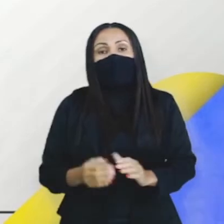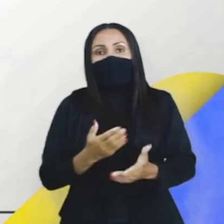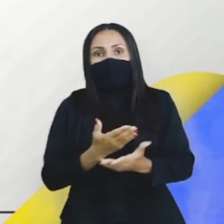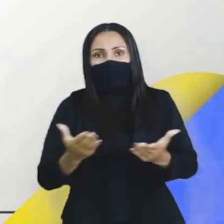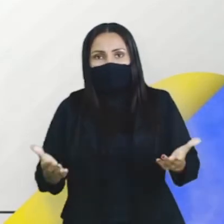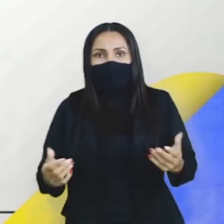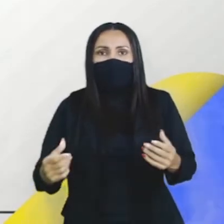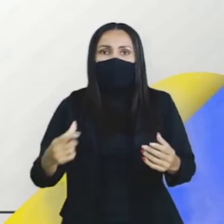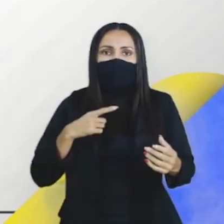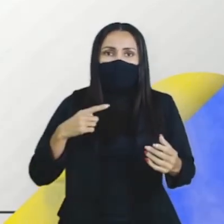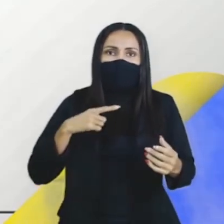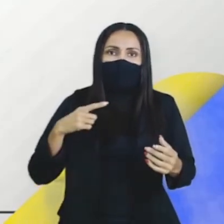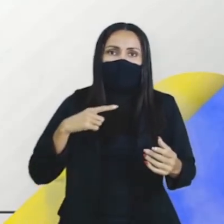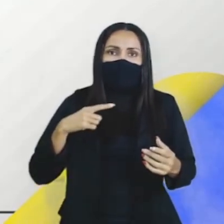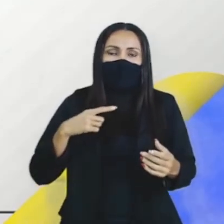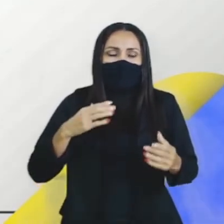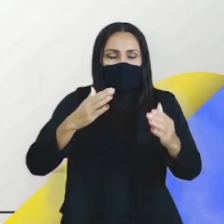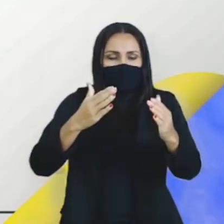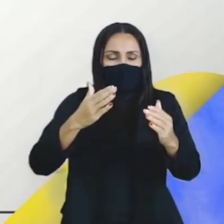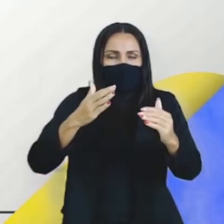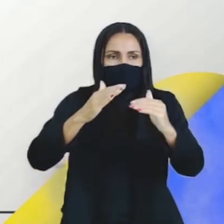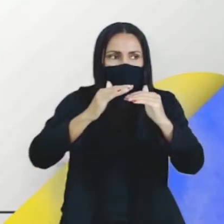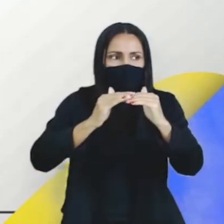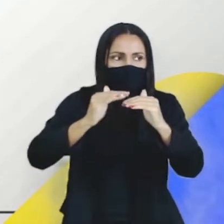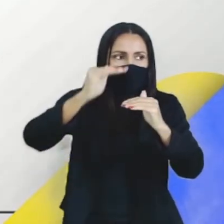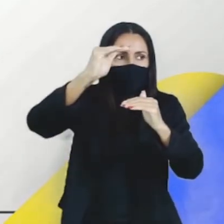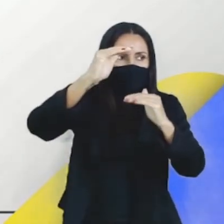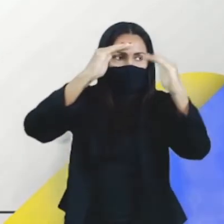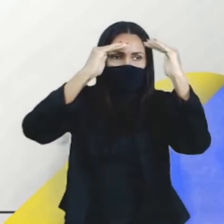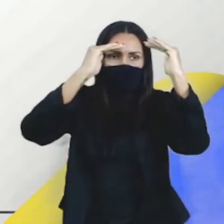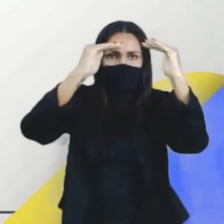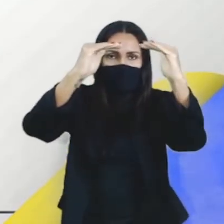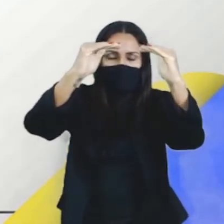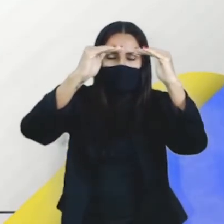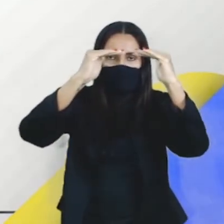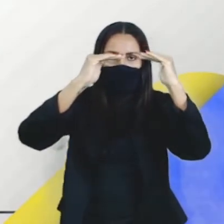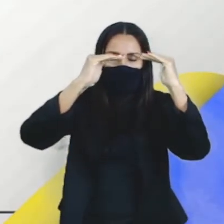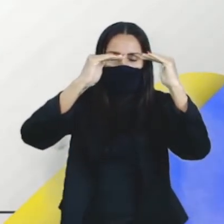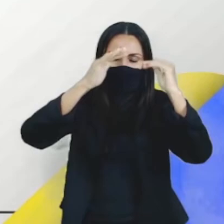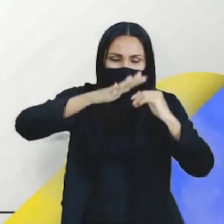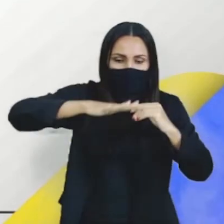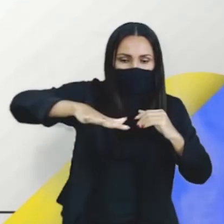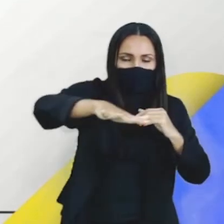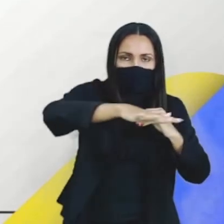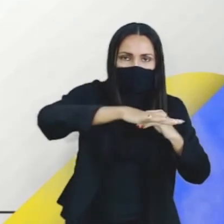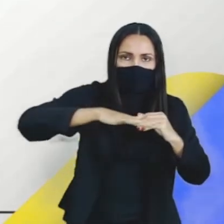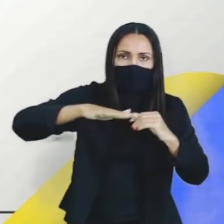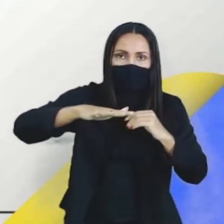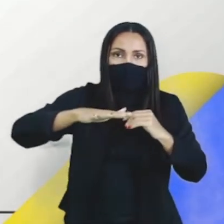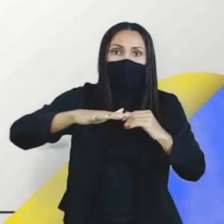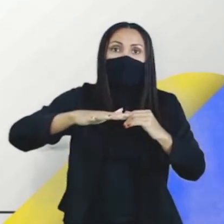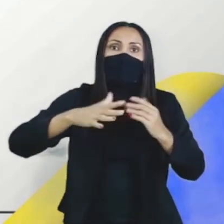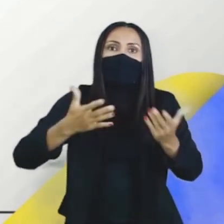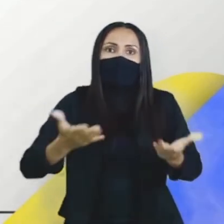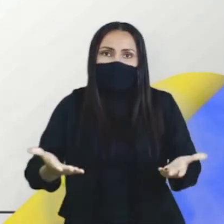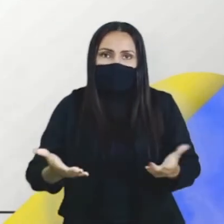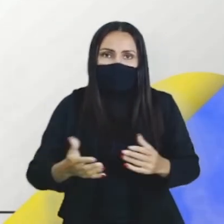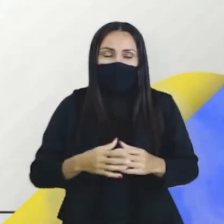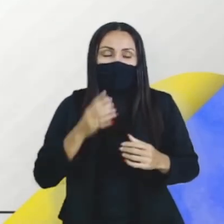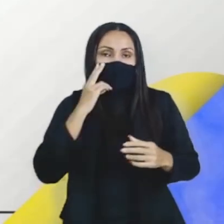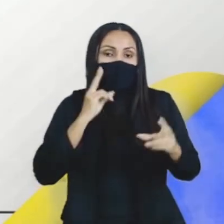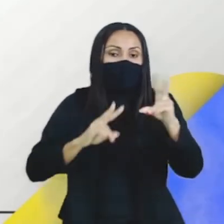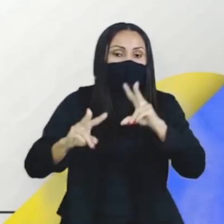levados para a face superior desse objeto, para o plano que está ali em cima na minha